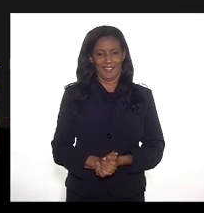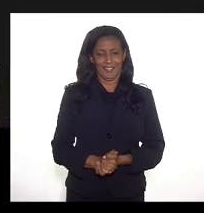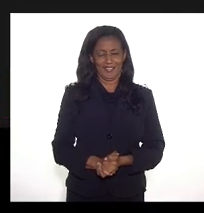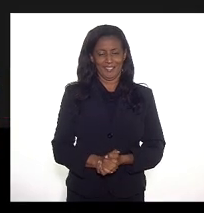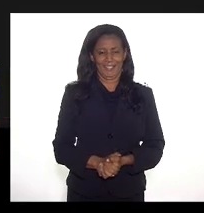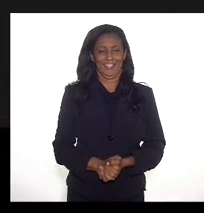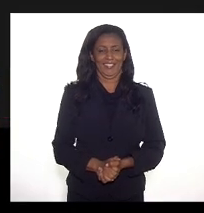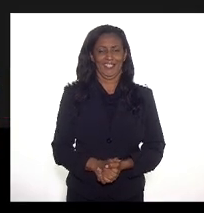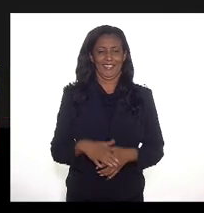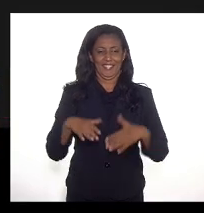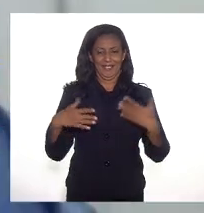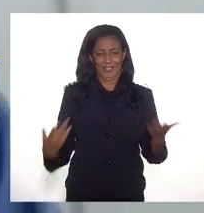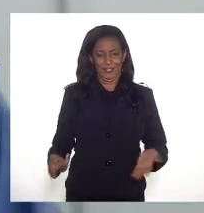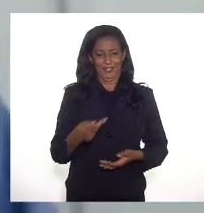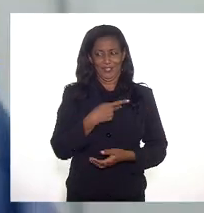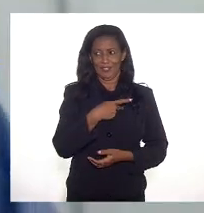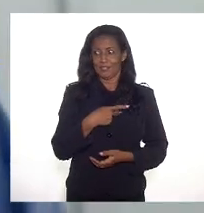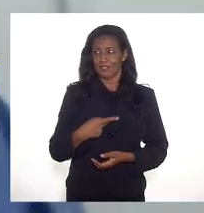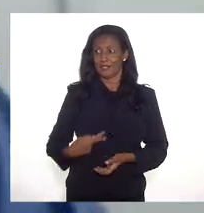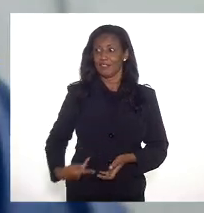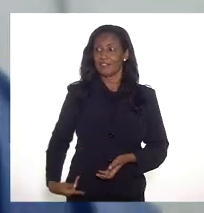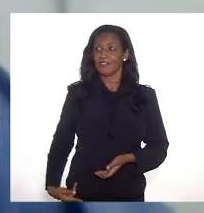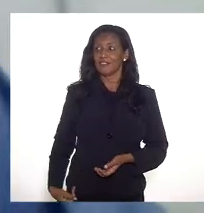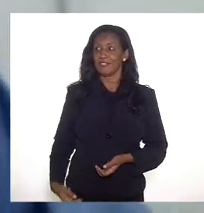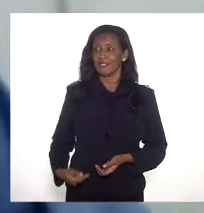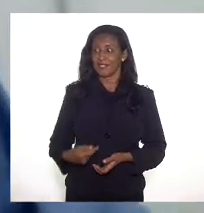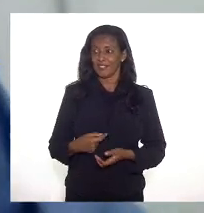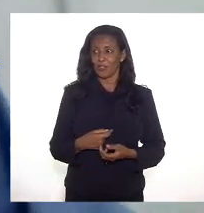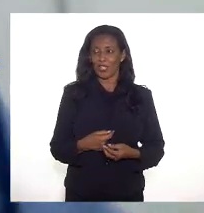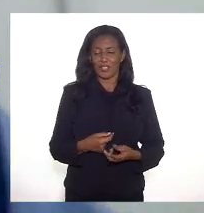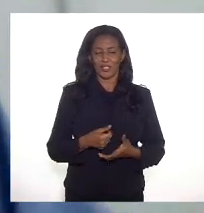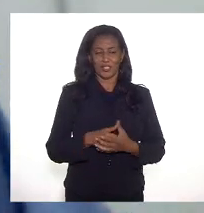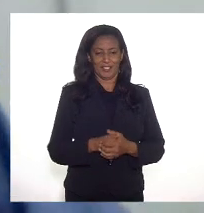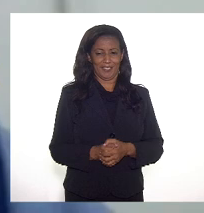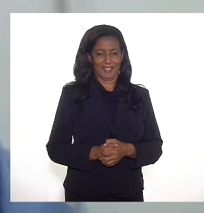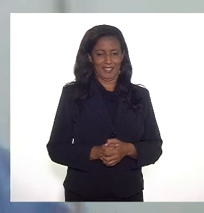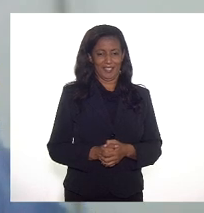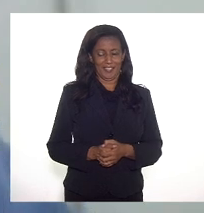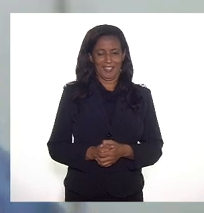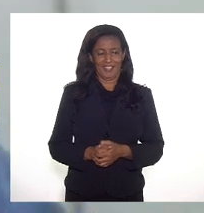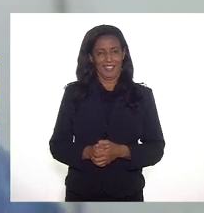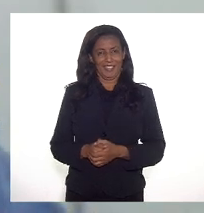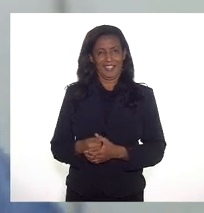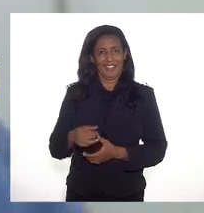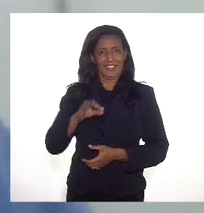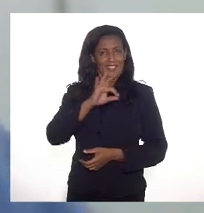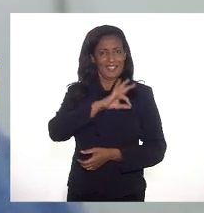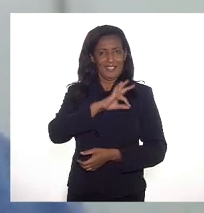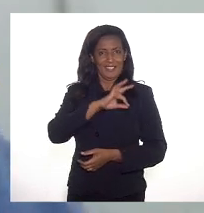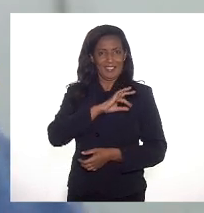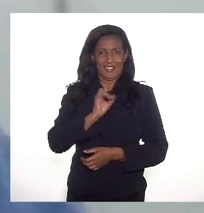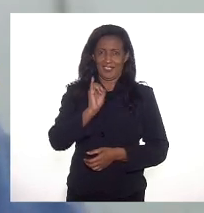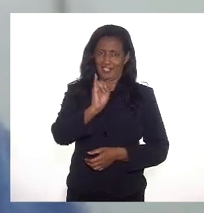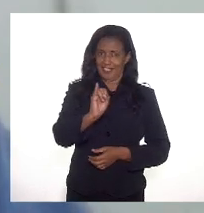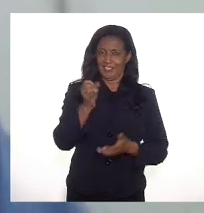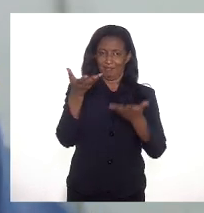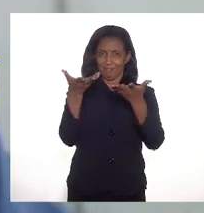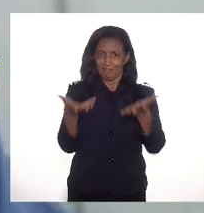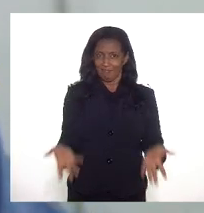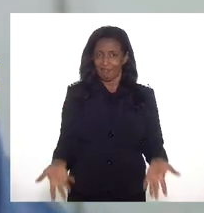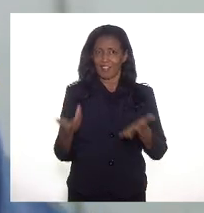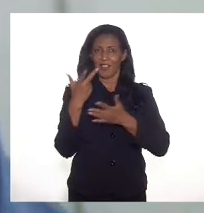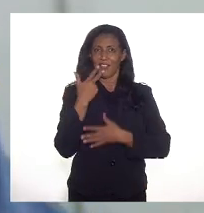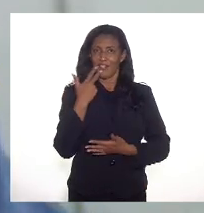Senhora presidente, deputada Marta Rocha, se Vossa Excelência disse